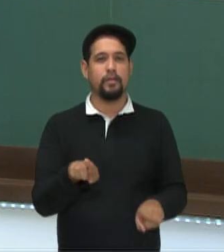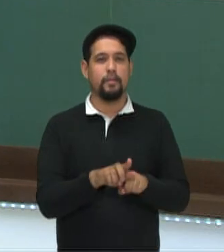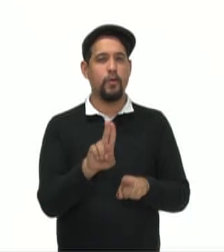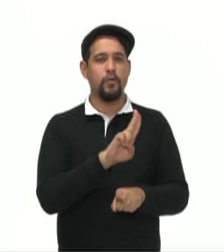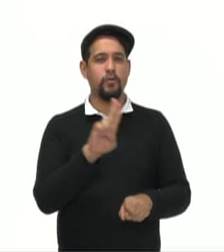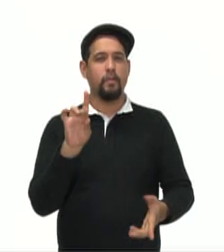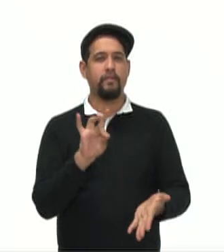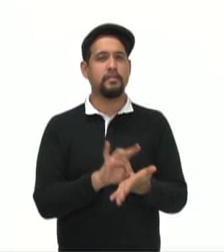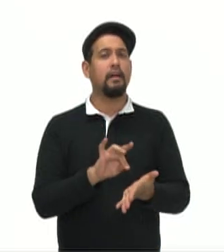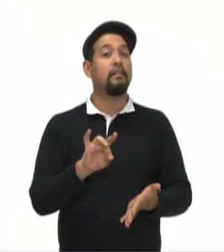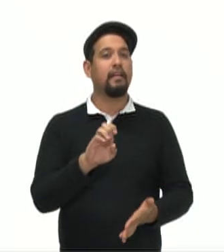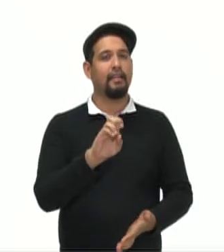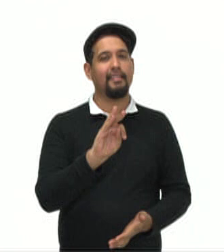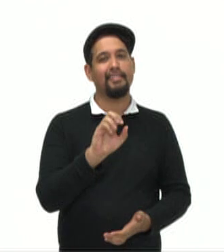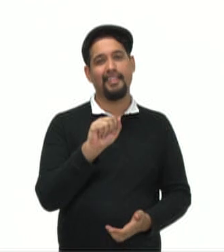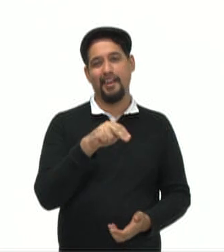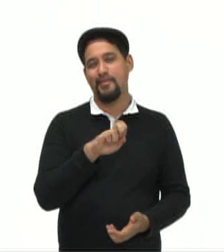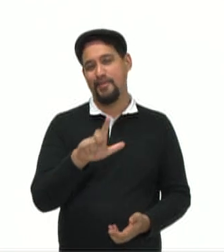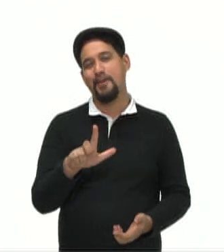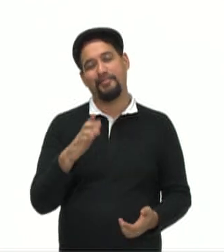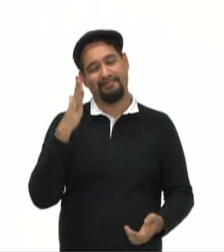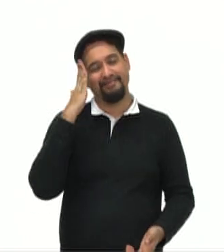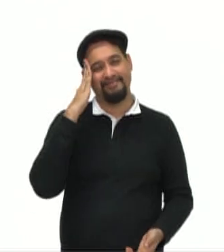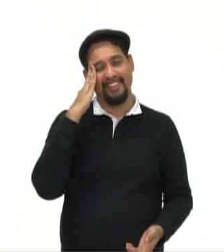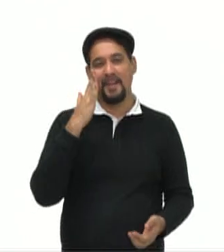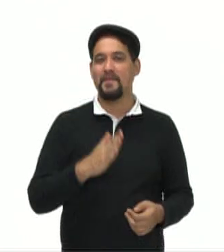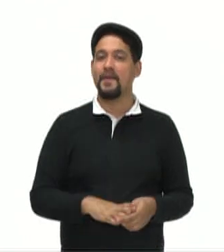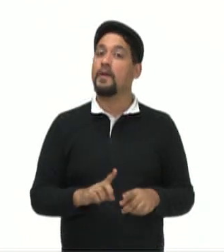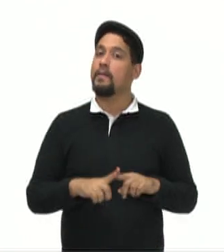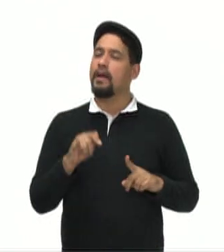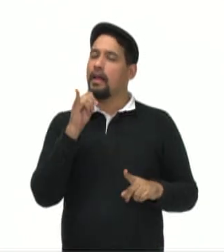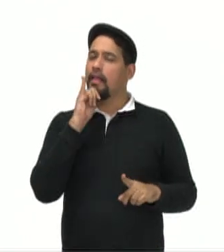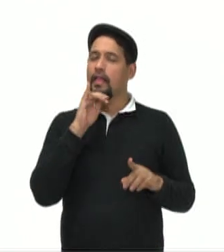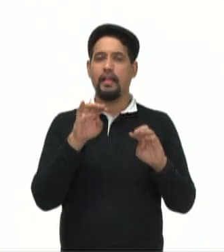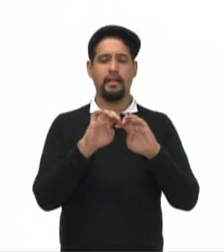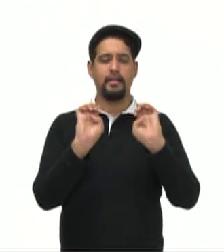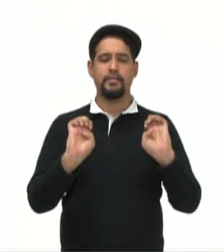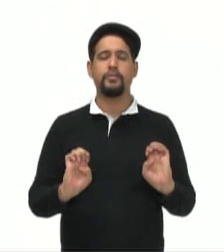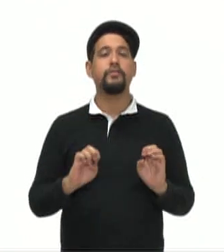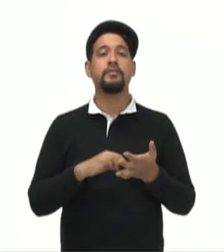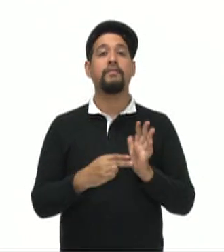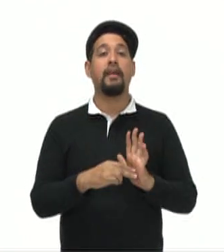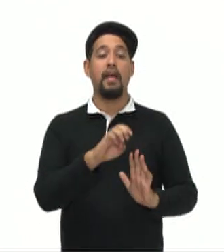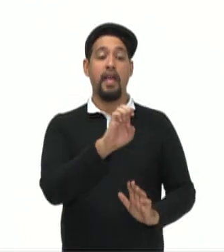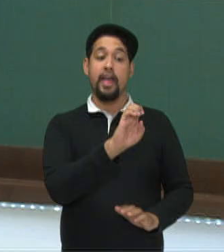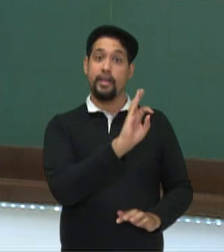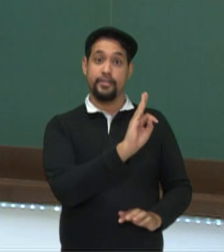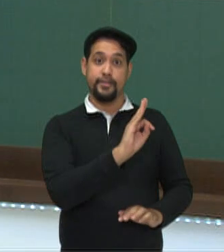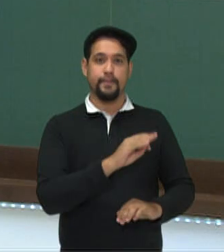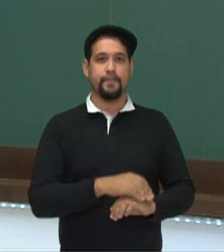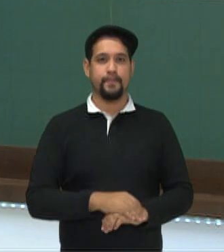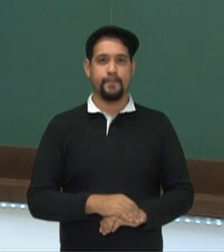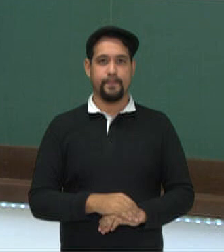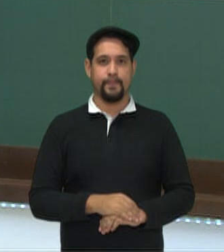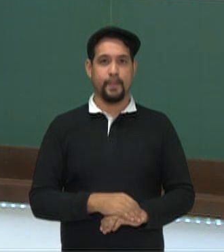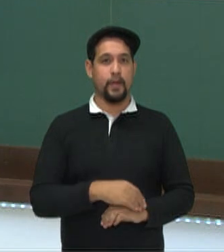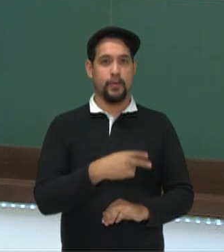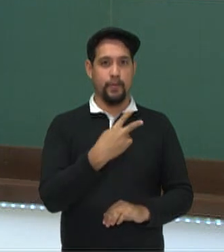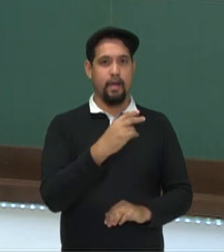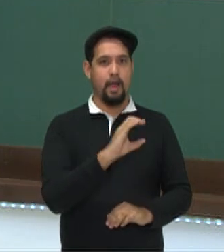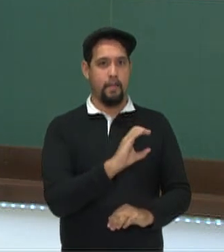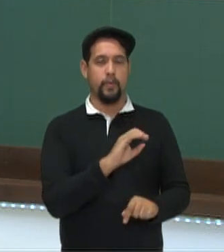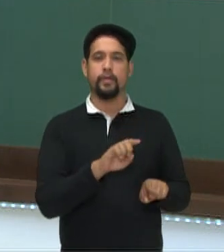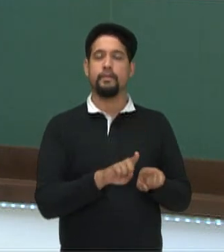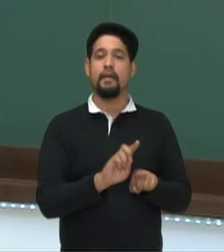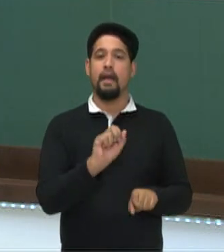oficial. O nome oficial é etanol, né? E aí a sua estrutura, et, 2 carbonos,